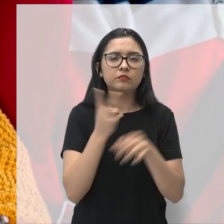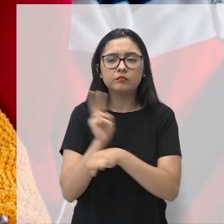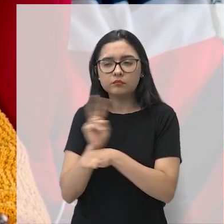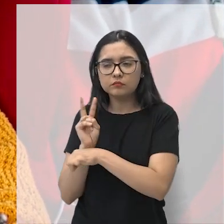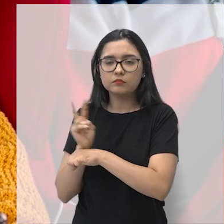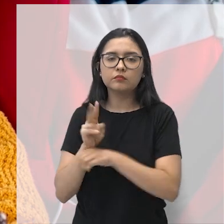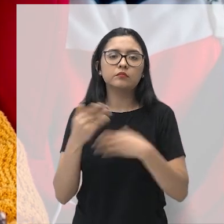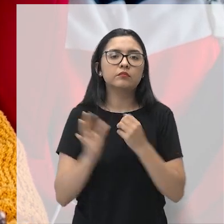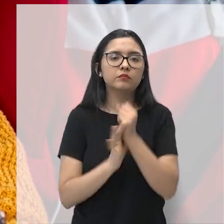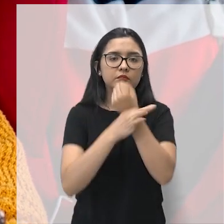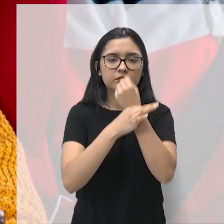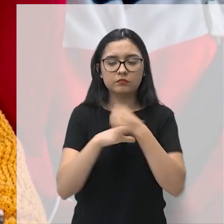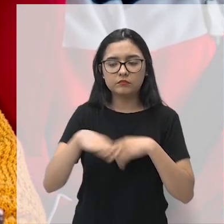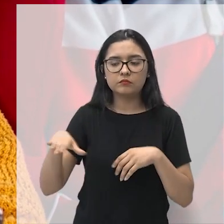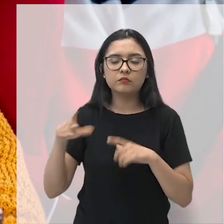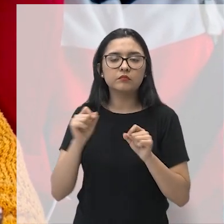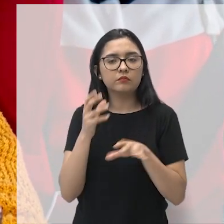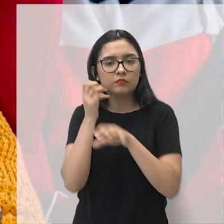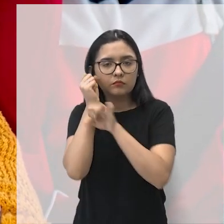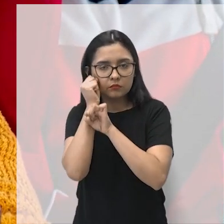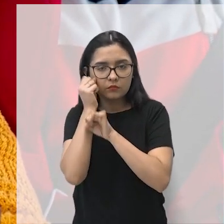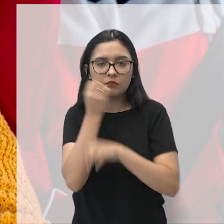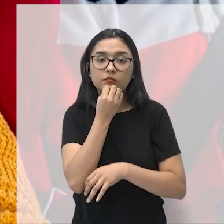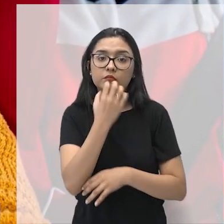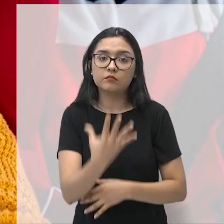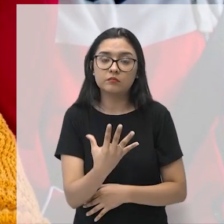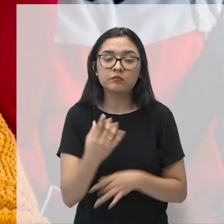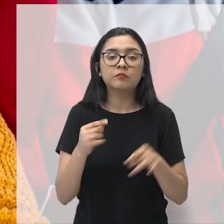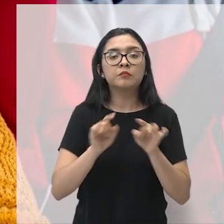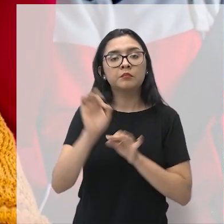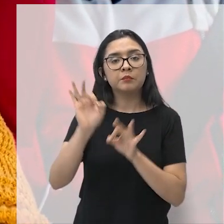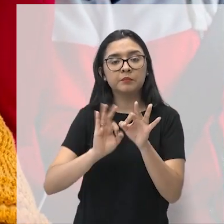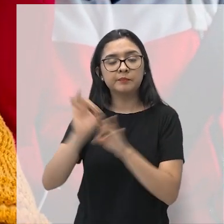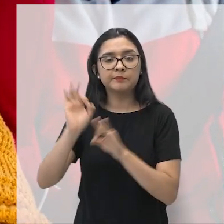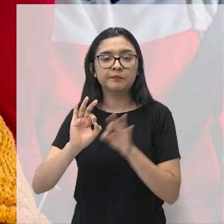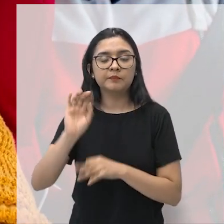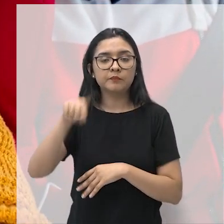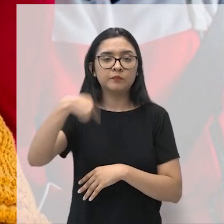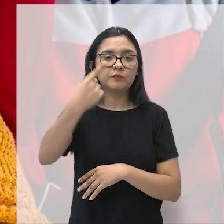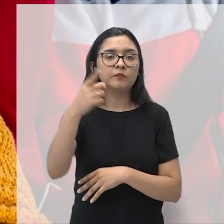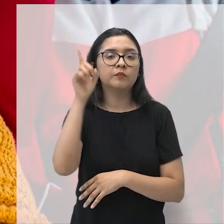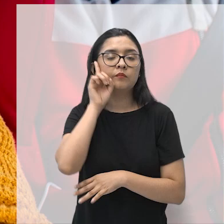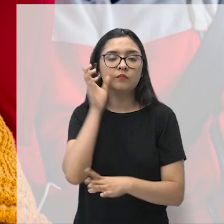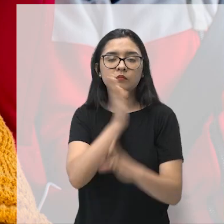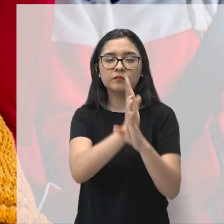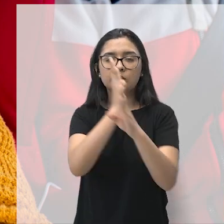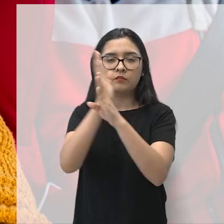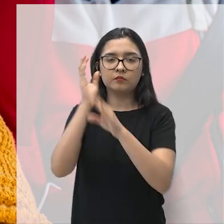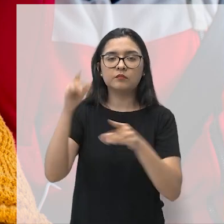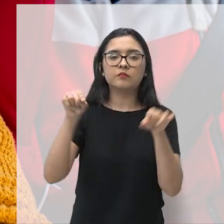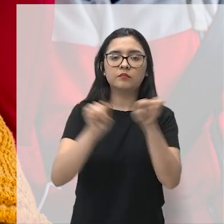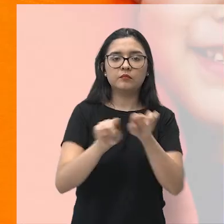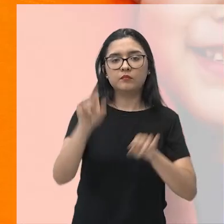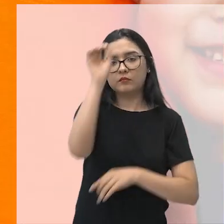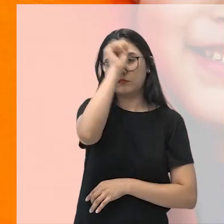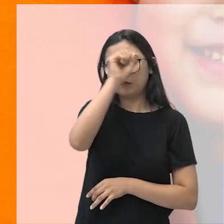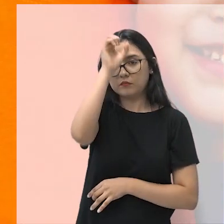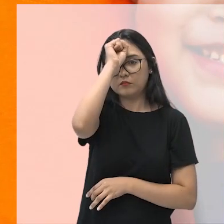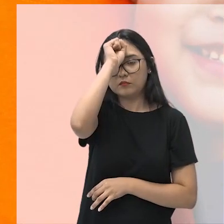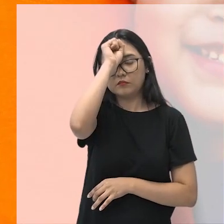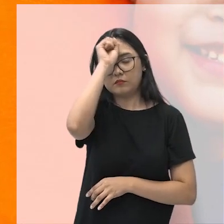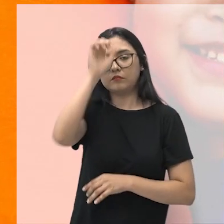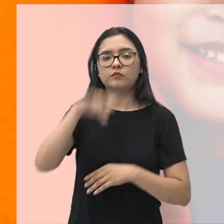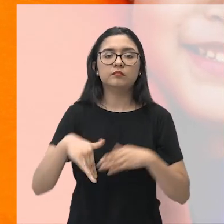tenham um sono reparador e rejuvenescedor, preparando-as para um novo dia de descobertas e aprendizados.